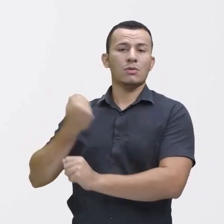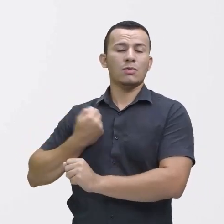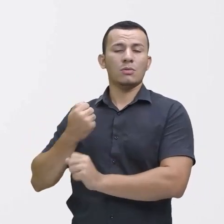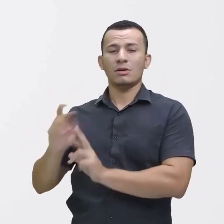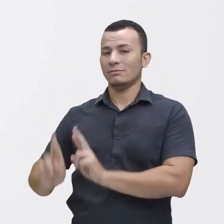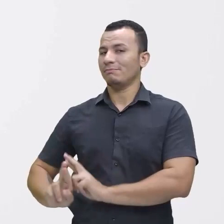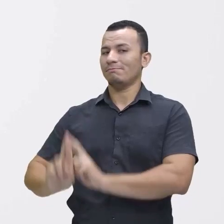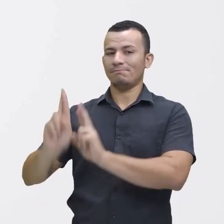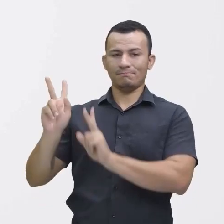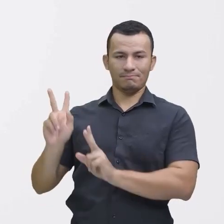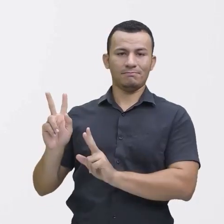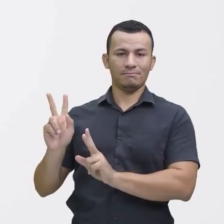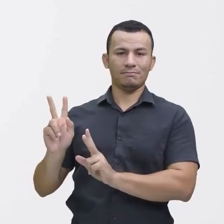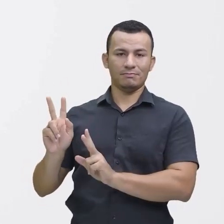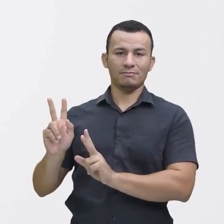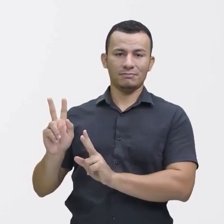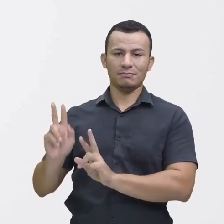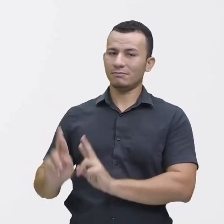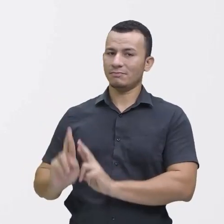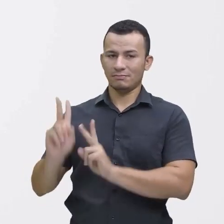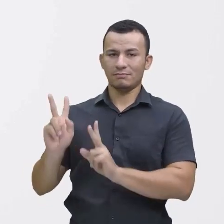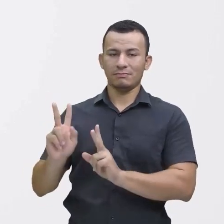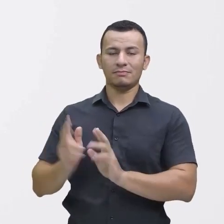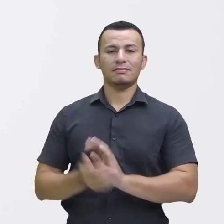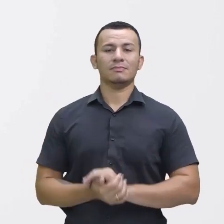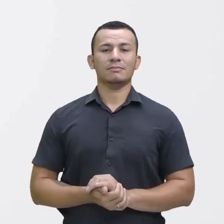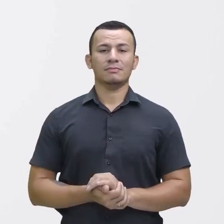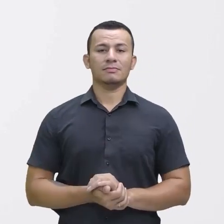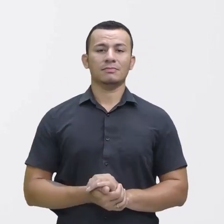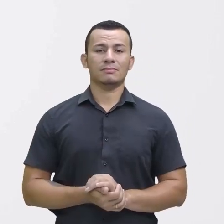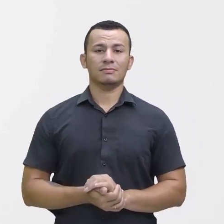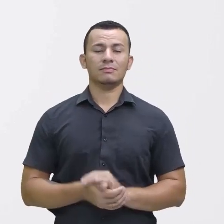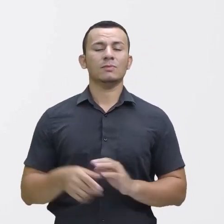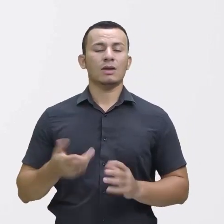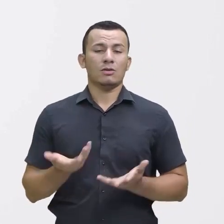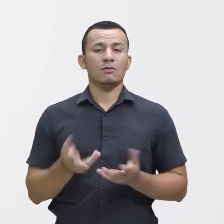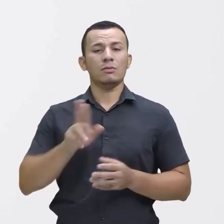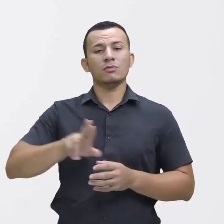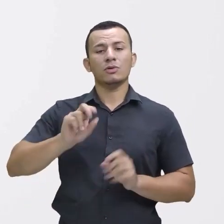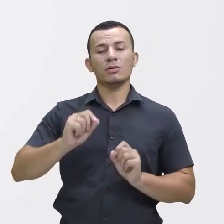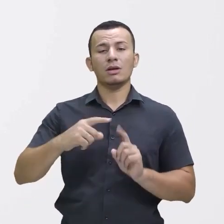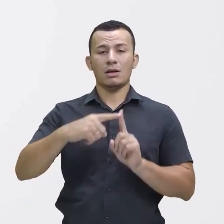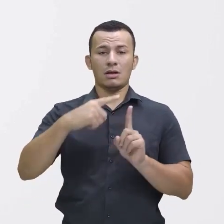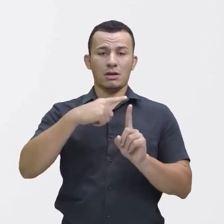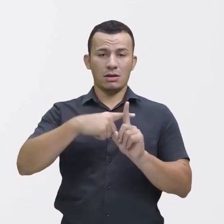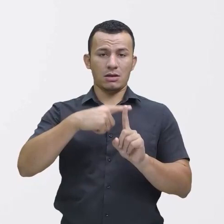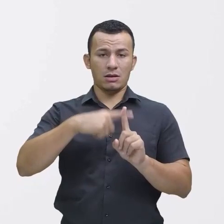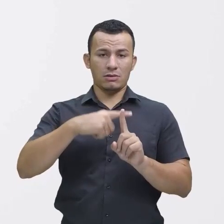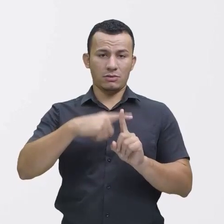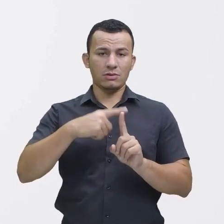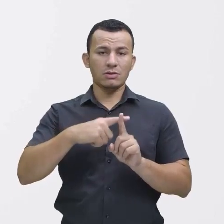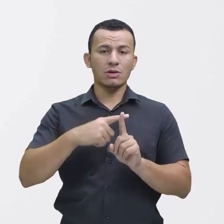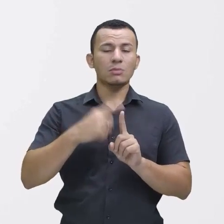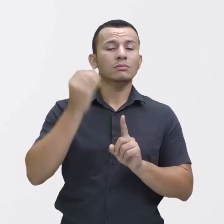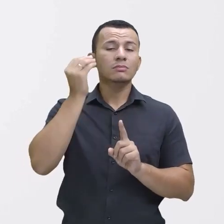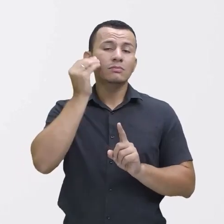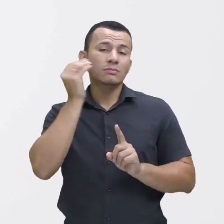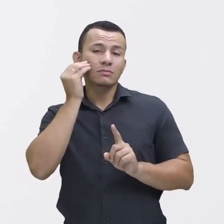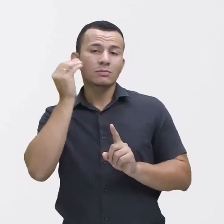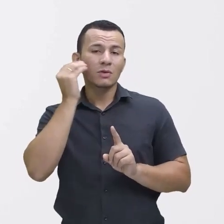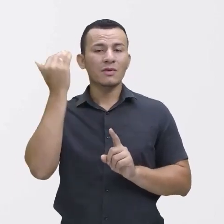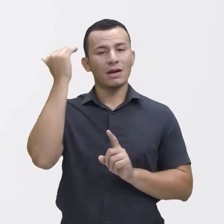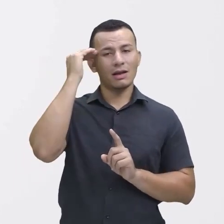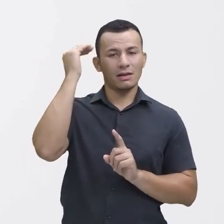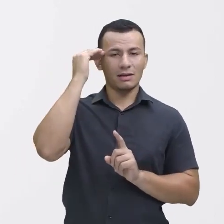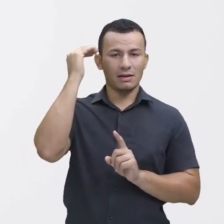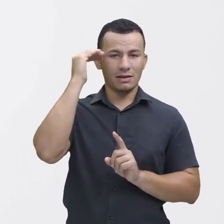Resultado diferente. Vamos utilizar a adição para a gente ver se a gente entende melhor essa situação.